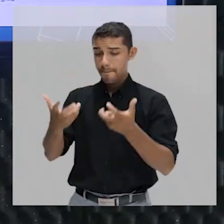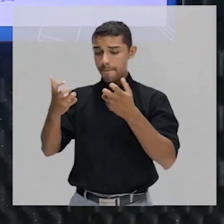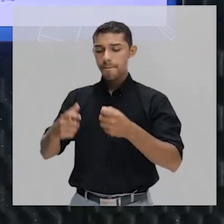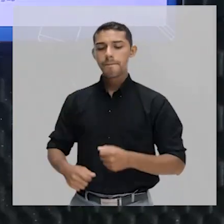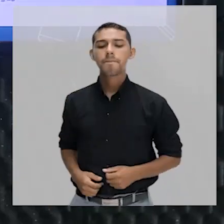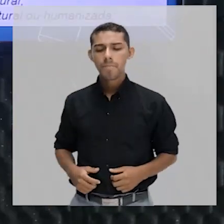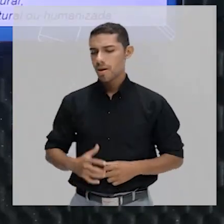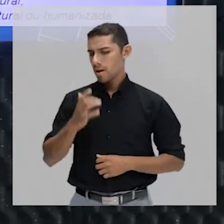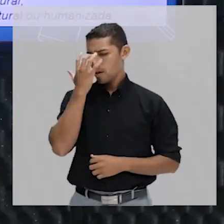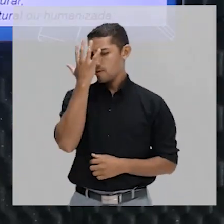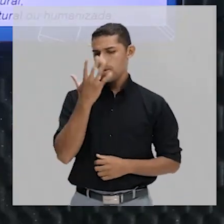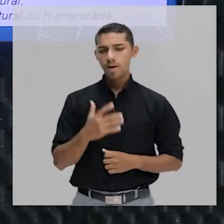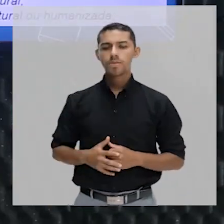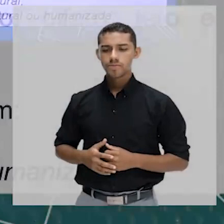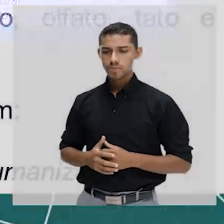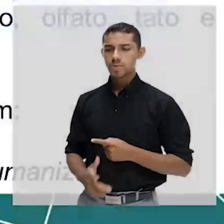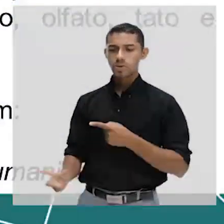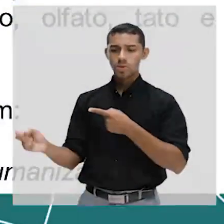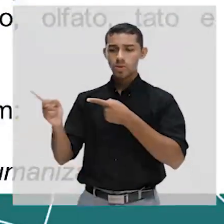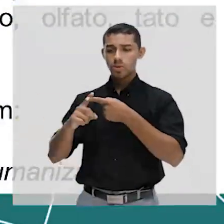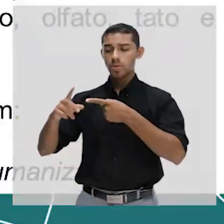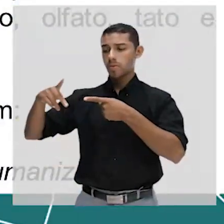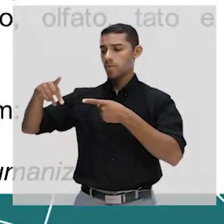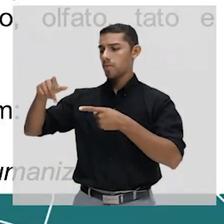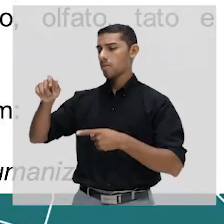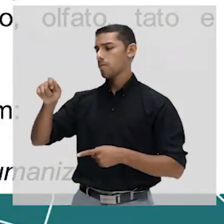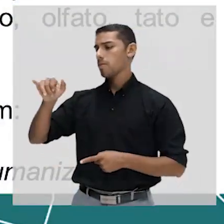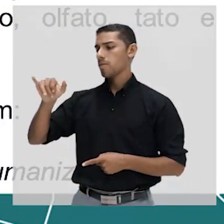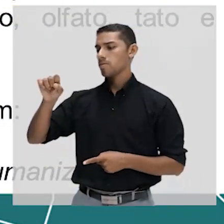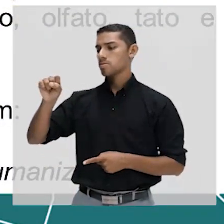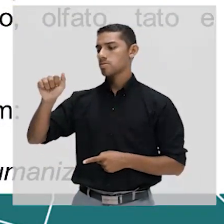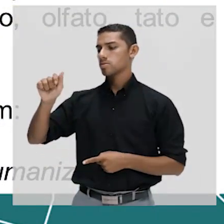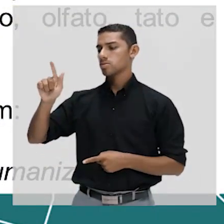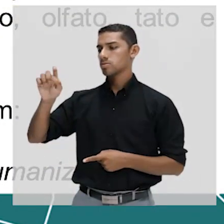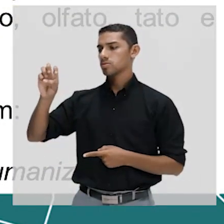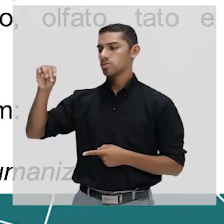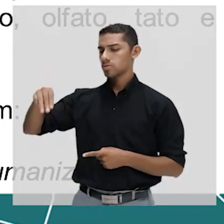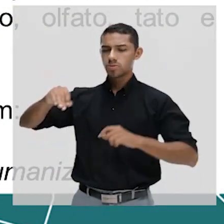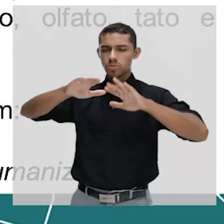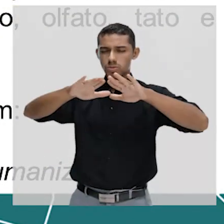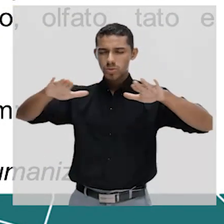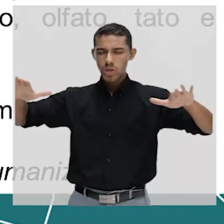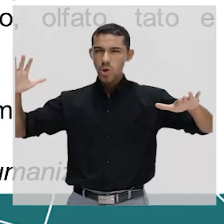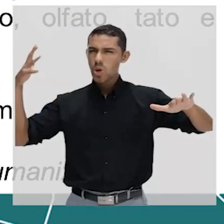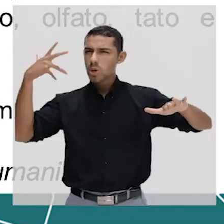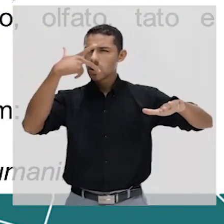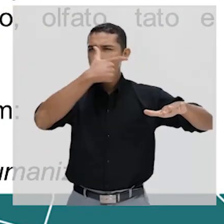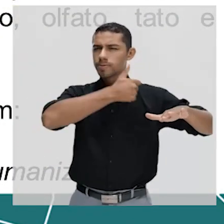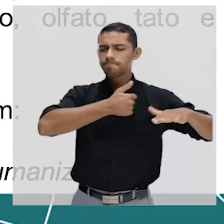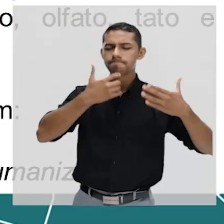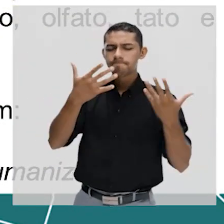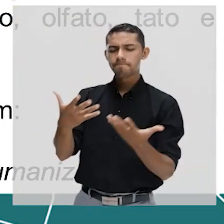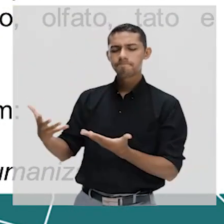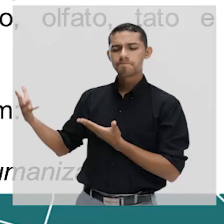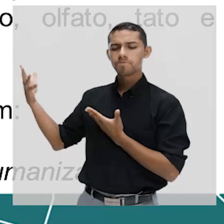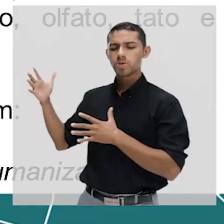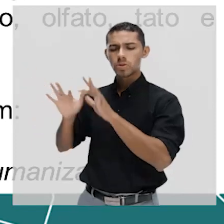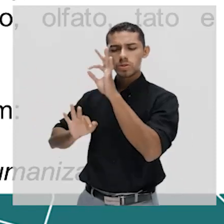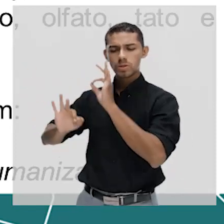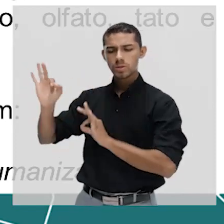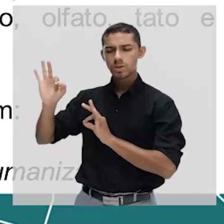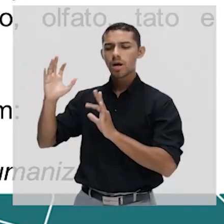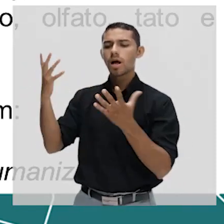É muito fácil de entender. O primeiro deles é a paisagem. Gente, o conceito de paisagem, ele vai se referir às